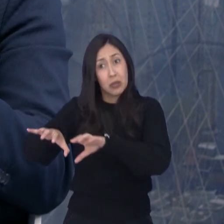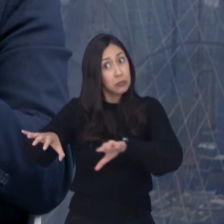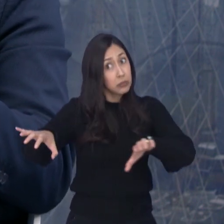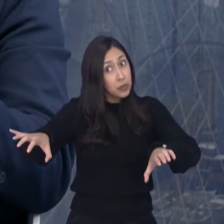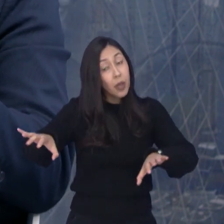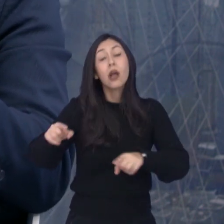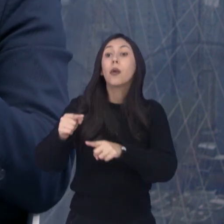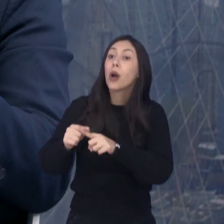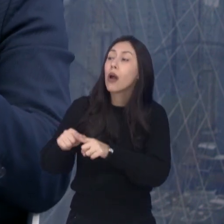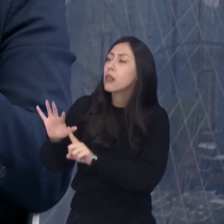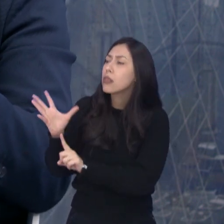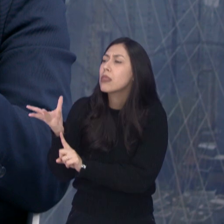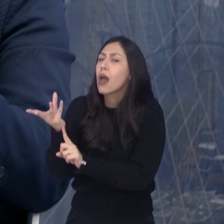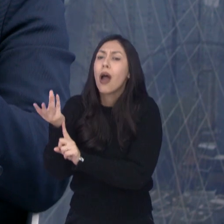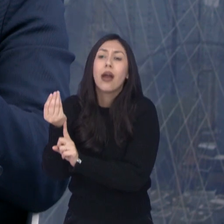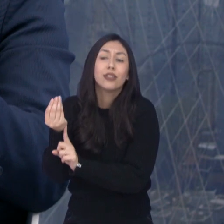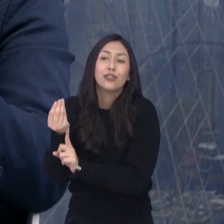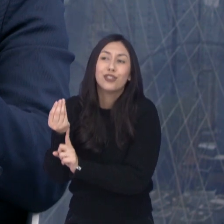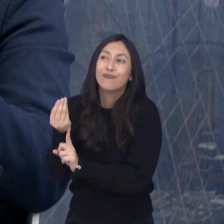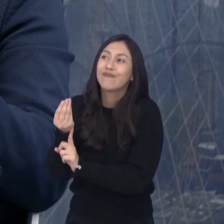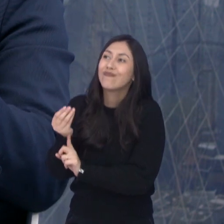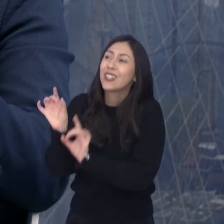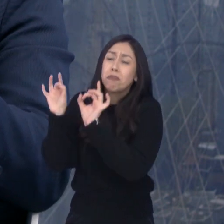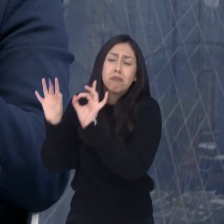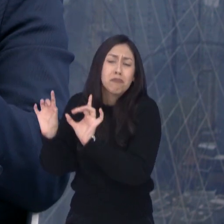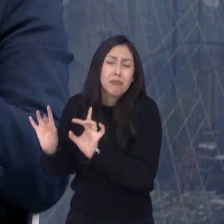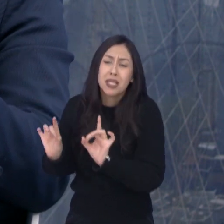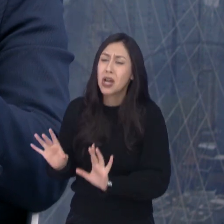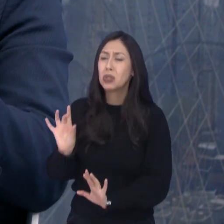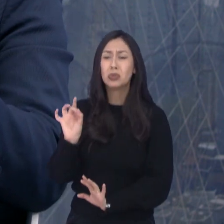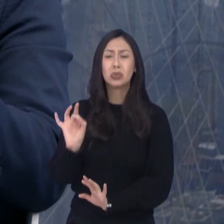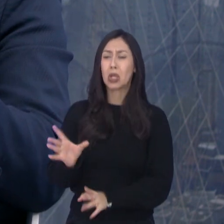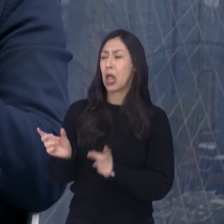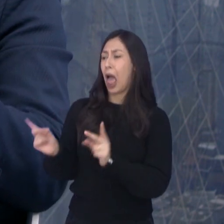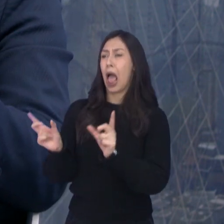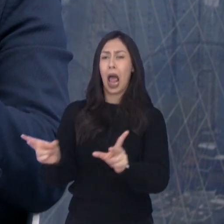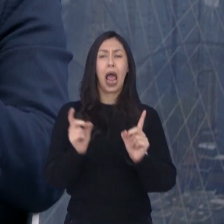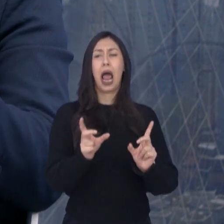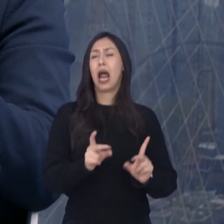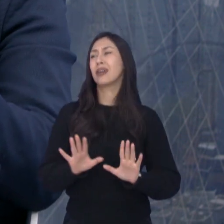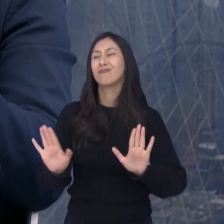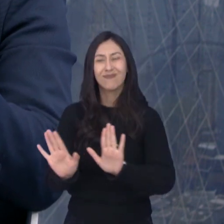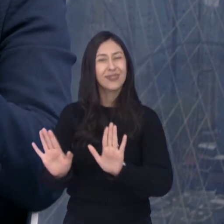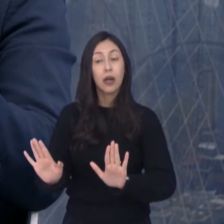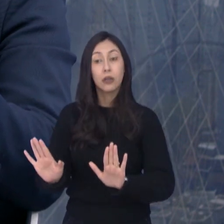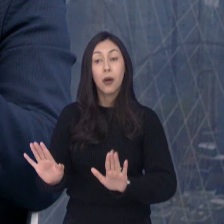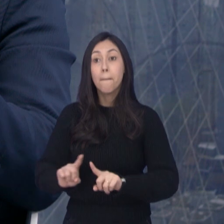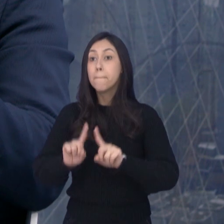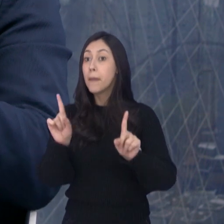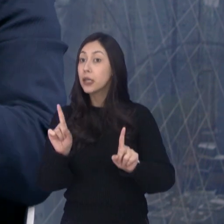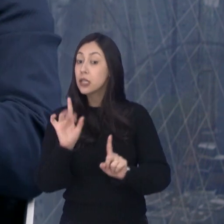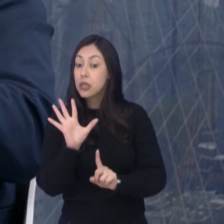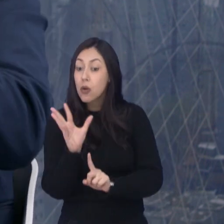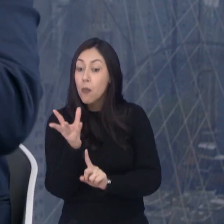importantes na concepção dessa arte, simplesmente para ter ali o ato do consumo, ganhar mercado, ganhar dinheiro, né? E tem uma arte